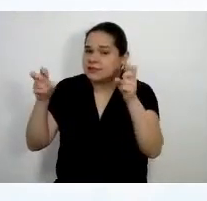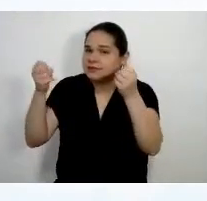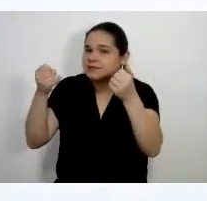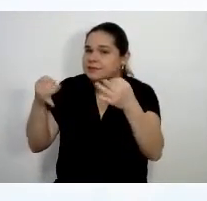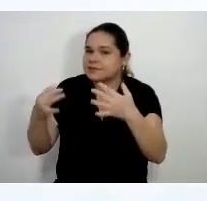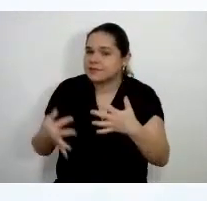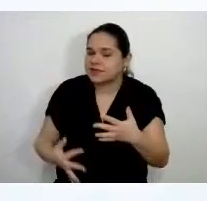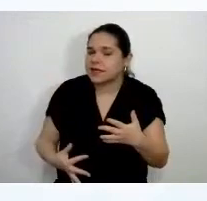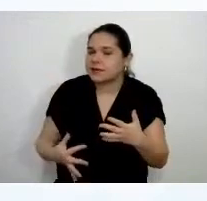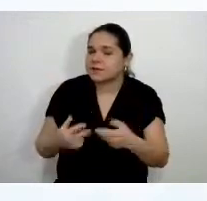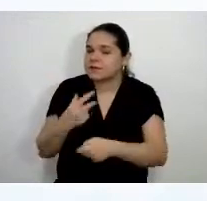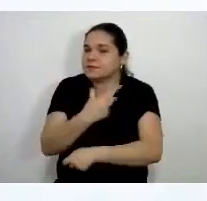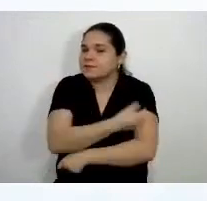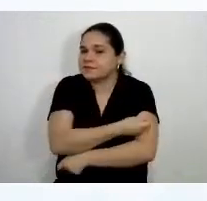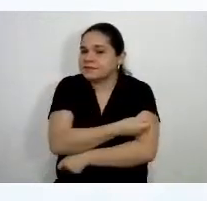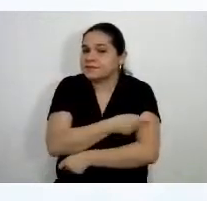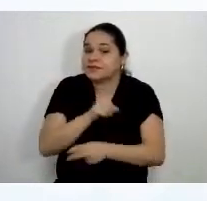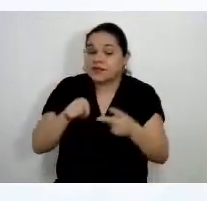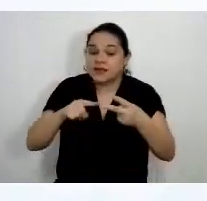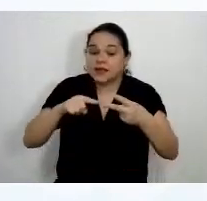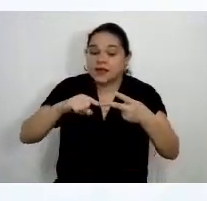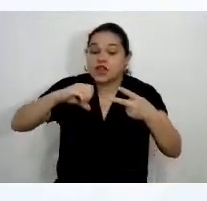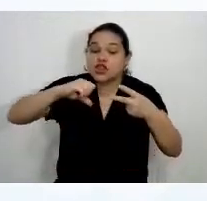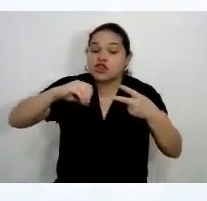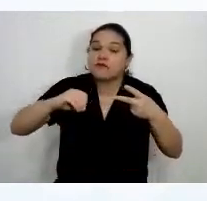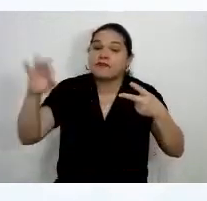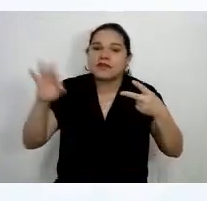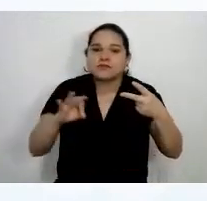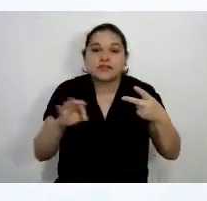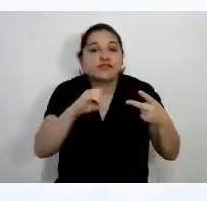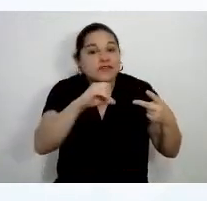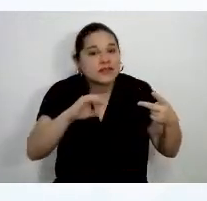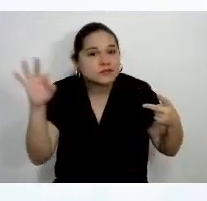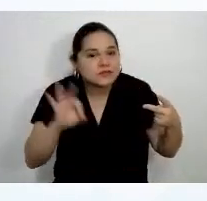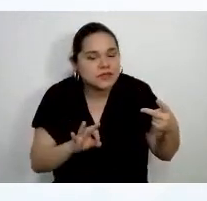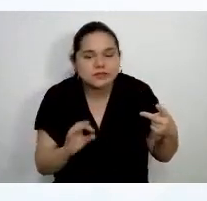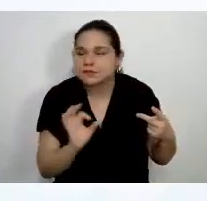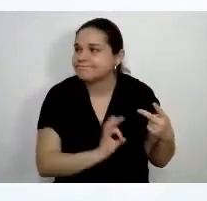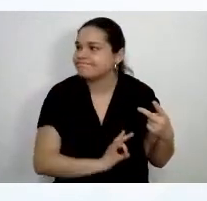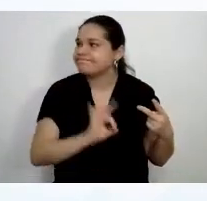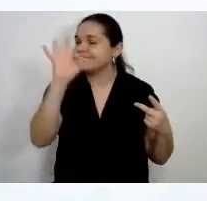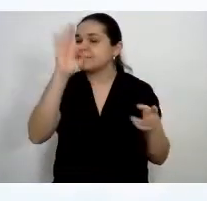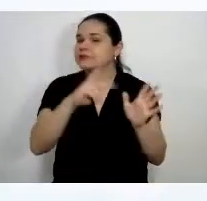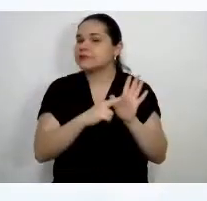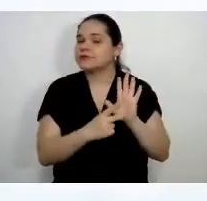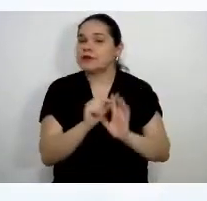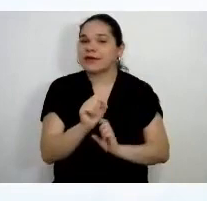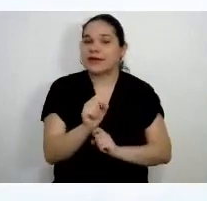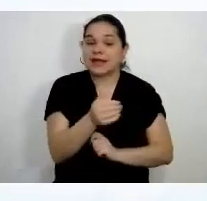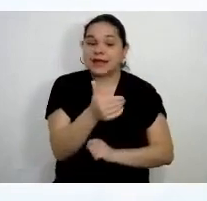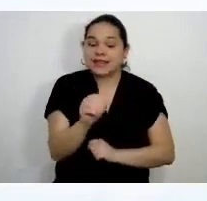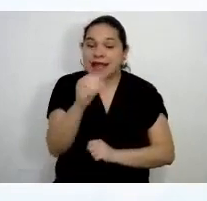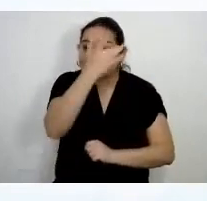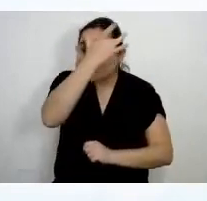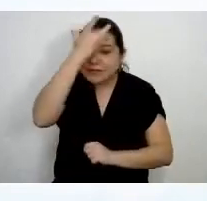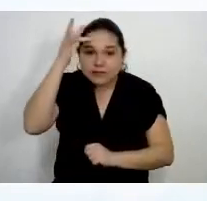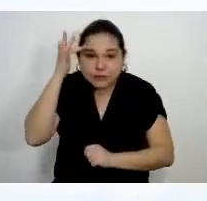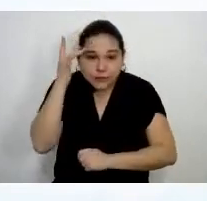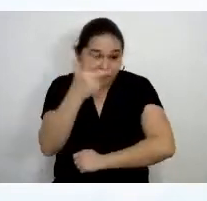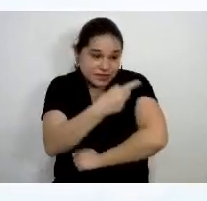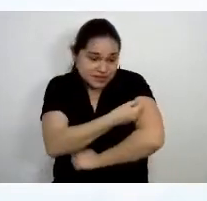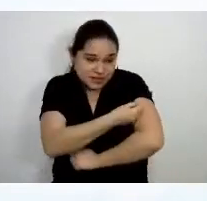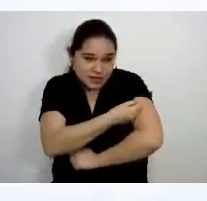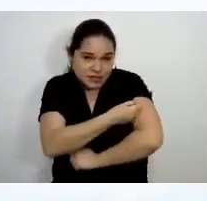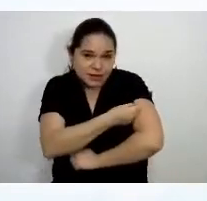da vacina da Pfizer, que é de 90%. Isso é excelente. Isso quer dizer que de cada 10 pessoas vacinadas, 9 vão